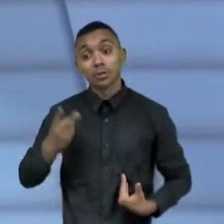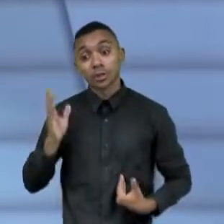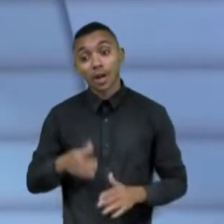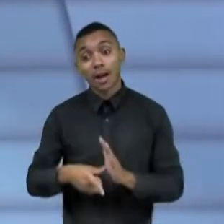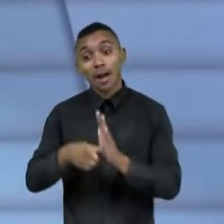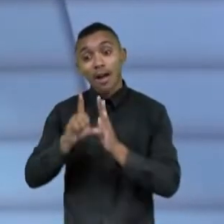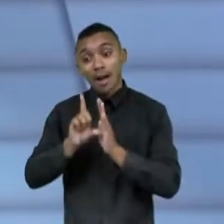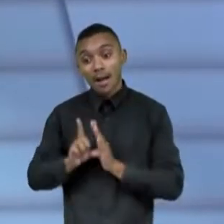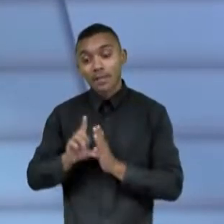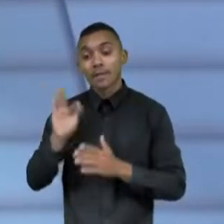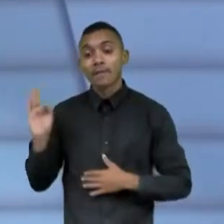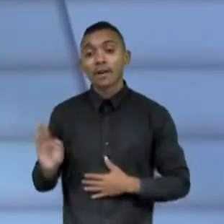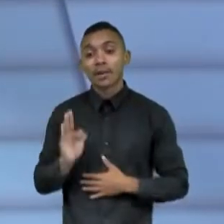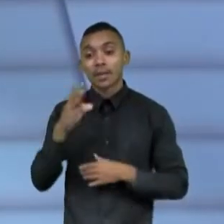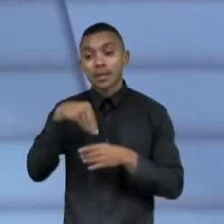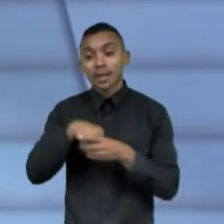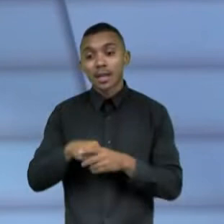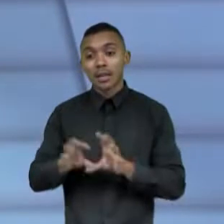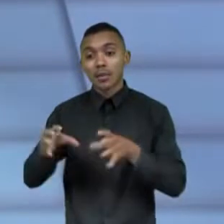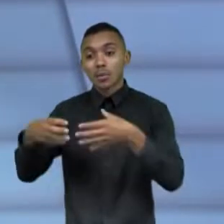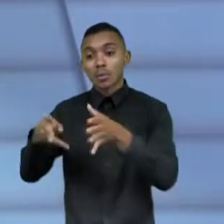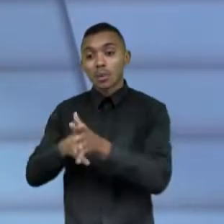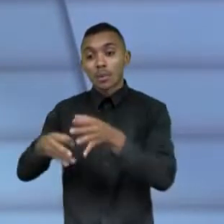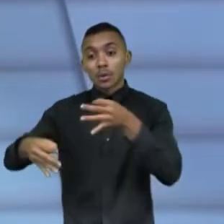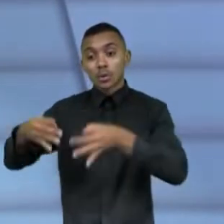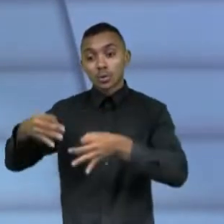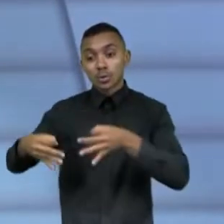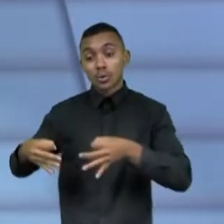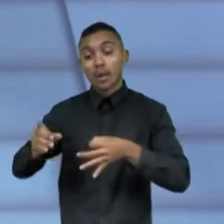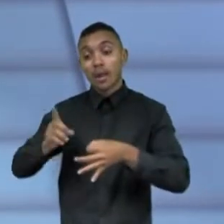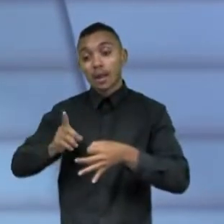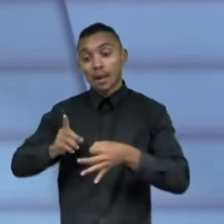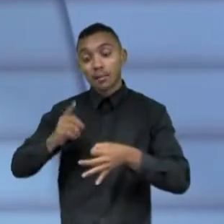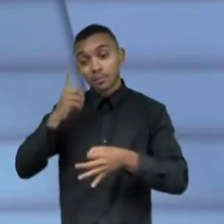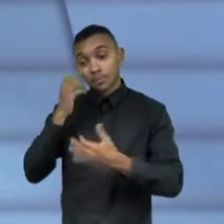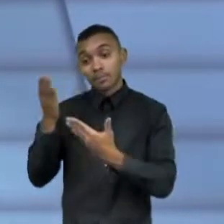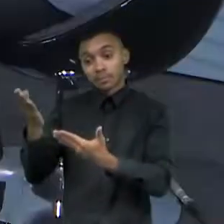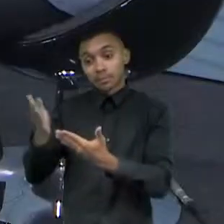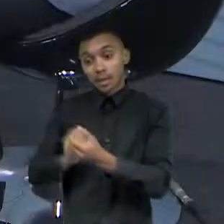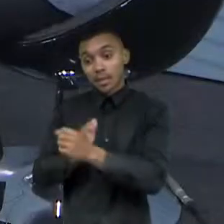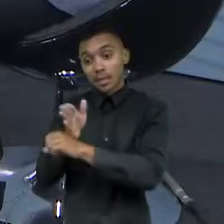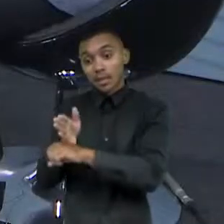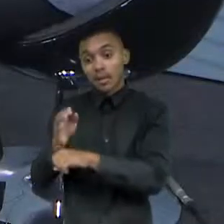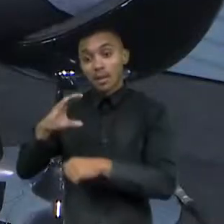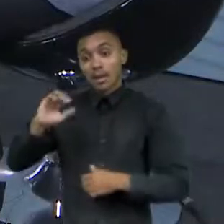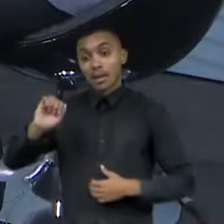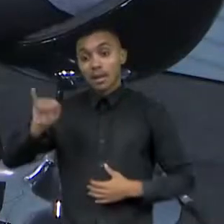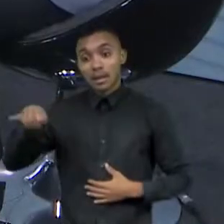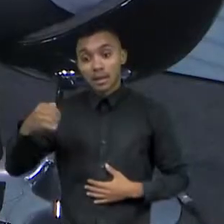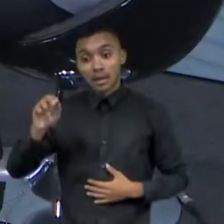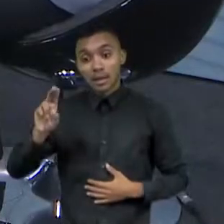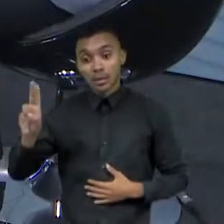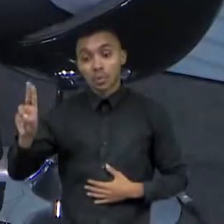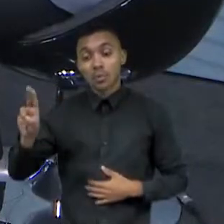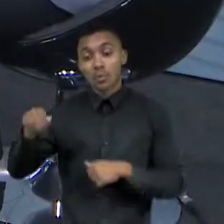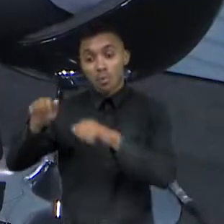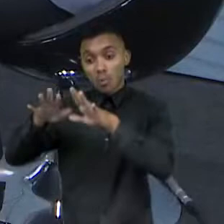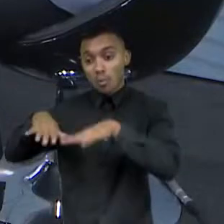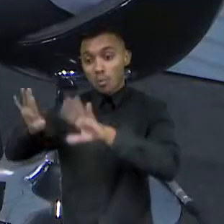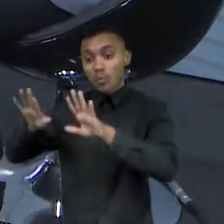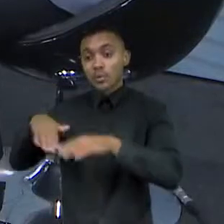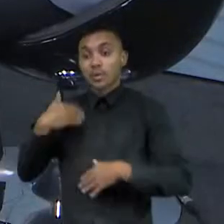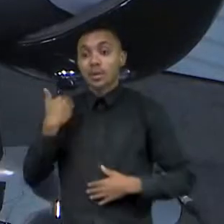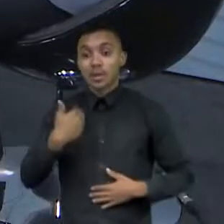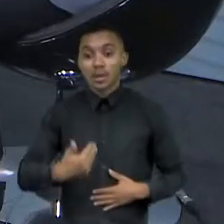faculdade de grupos de assessoria jurídica universitária. Lá na UFC? O Miguel participou do CAJU na UFC e eu participei do SAJU, à época,